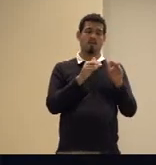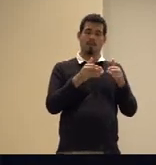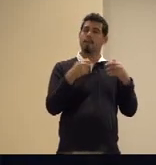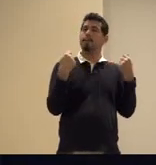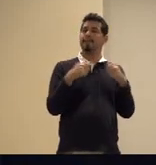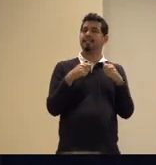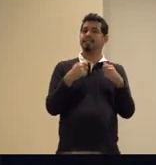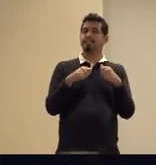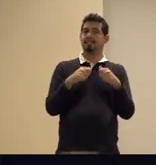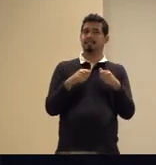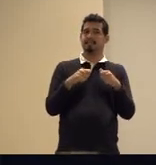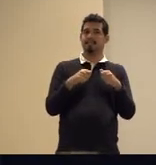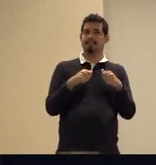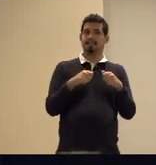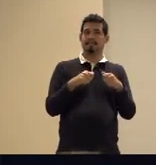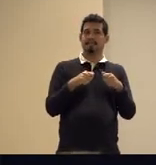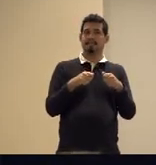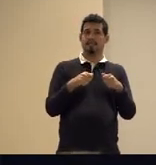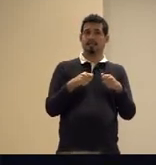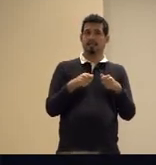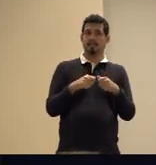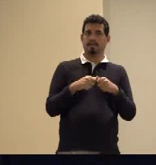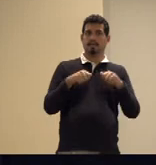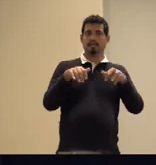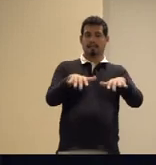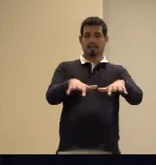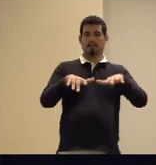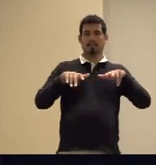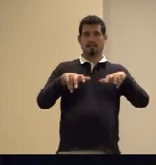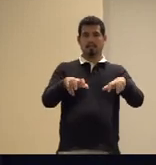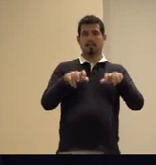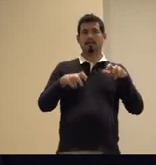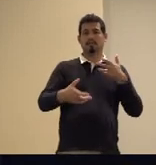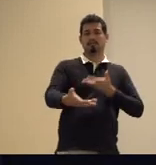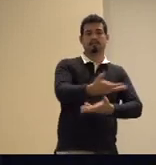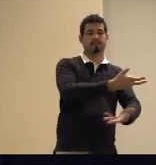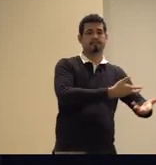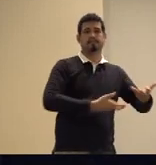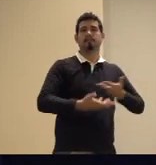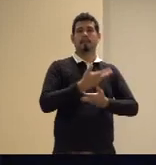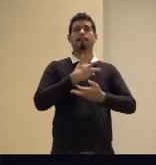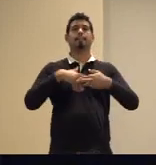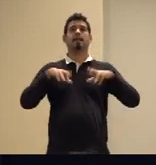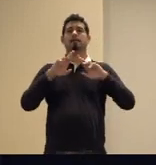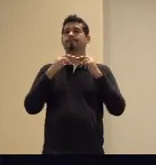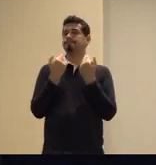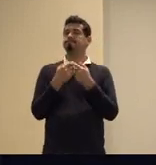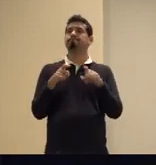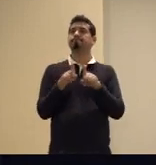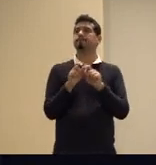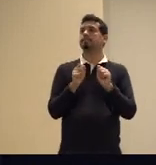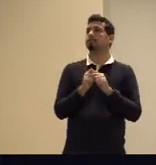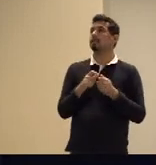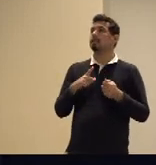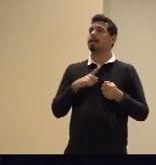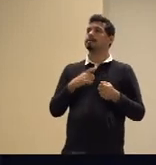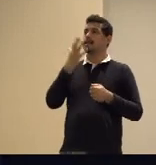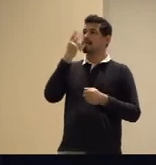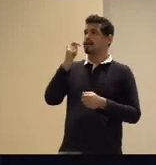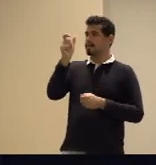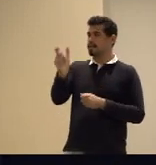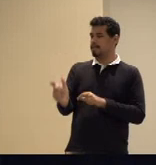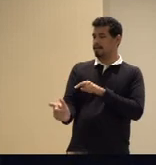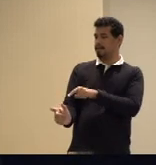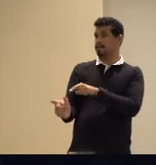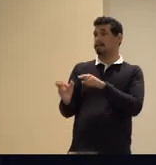serve para esclarecer isso. Olha, esta criança, este adolescente que está aqui acolhido